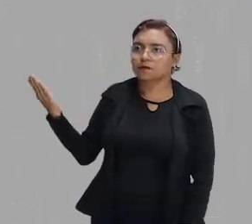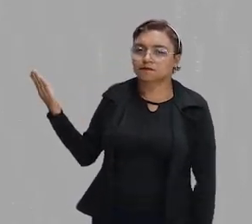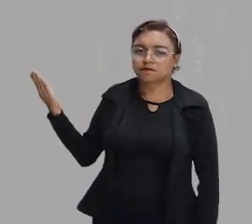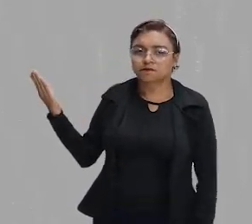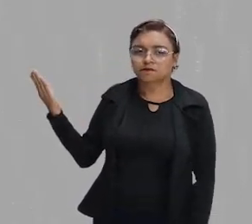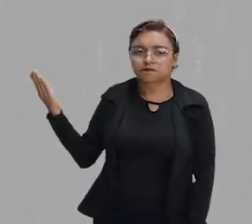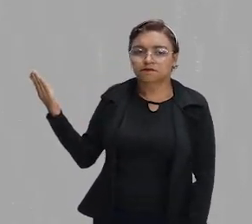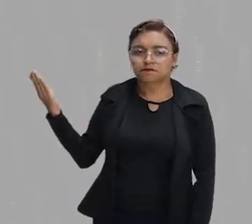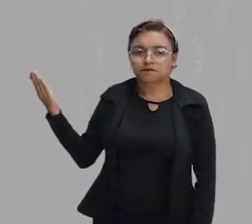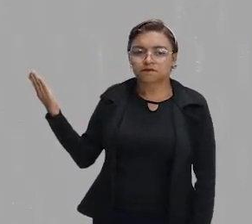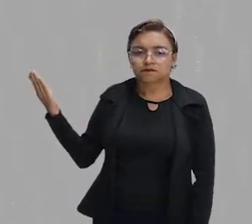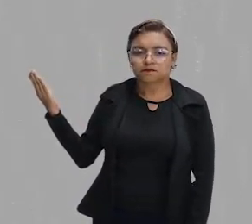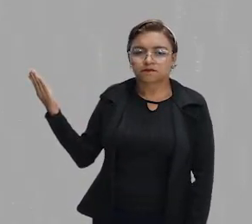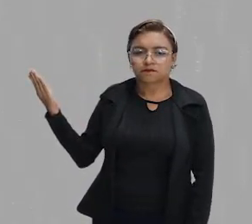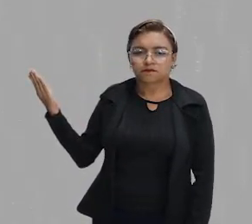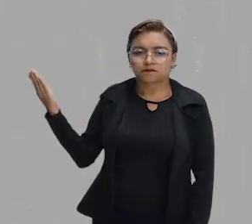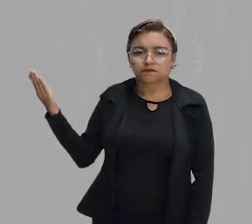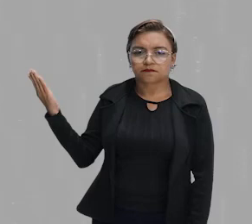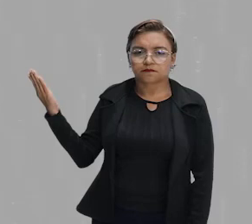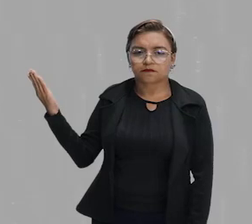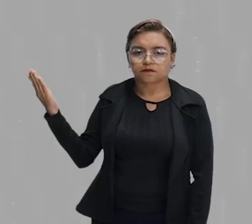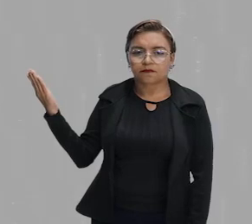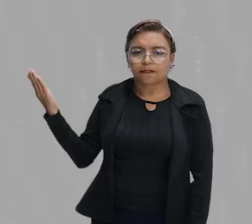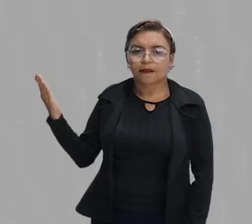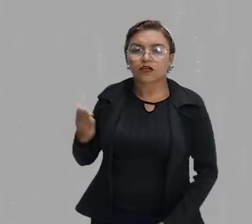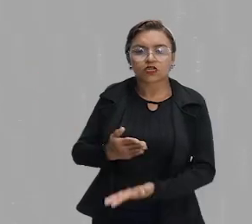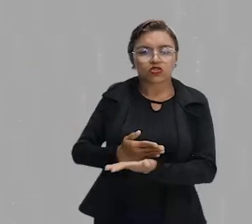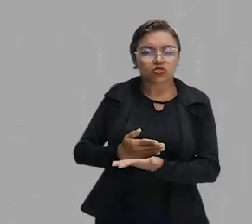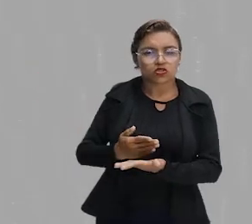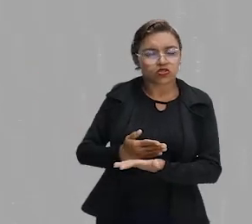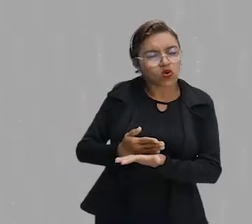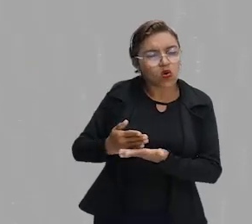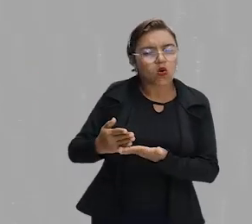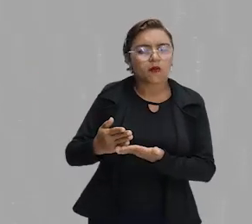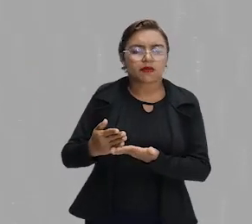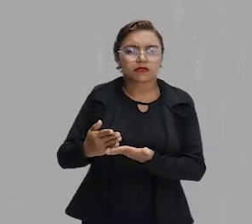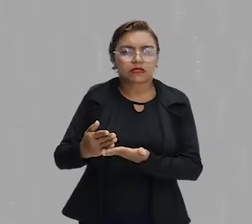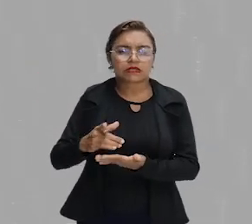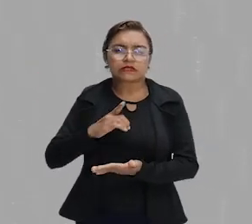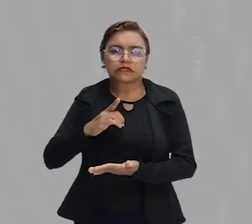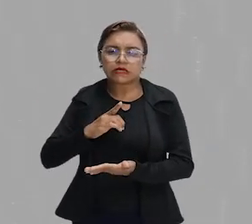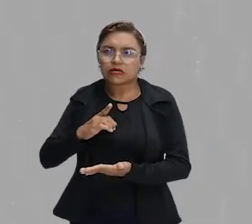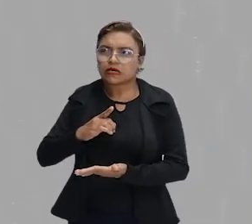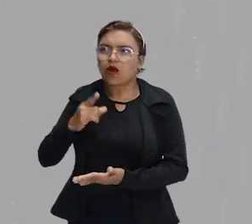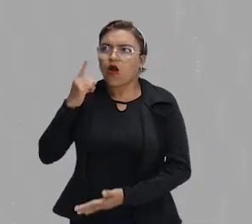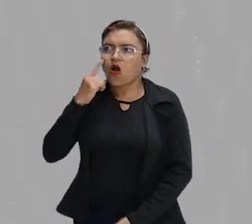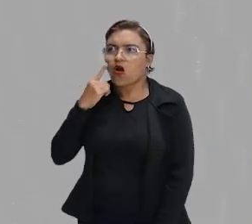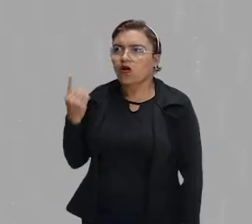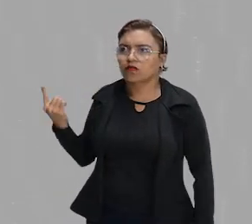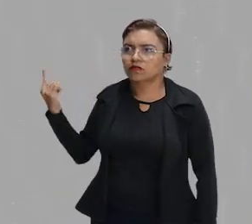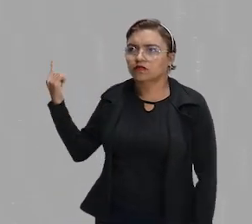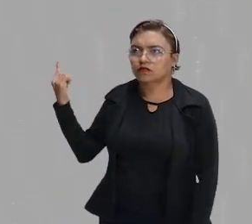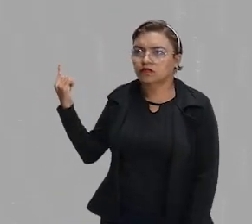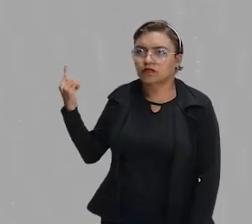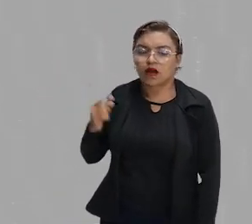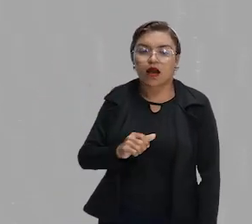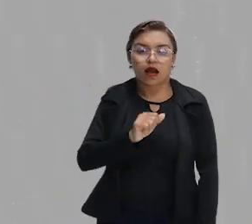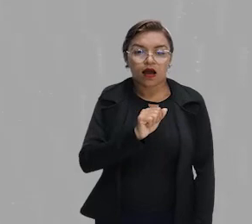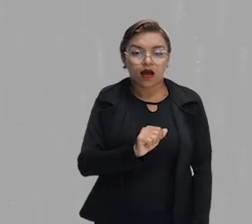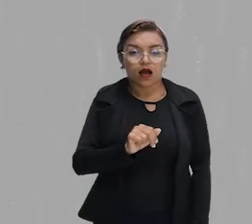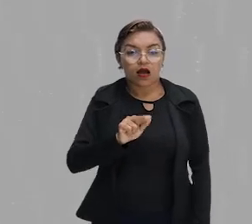ou códon de inicialização, que sempre vai ser essa sequência aqui, ó, A, U, G. A, U,